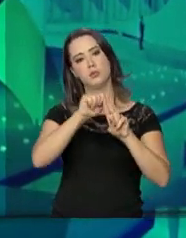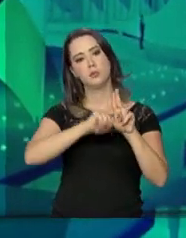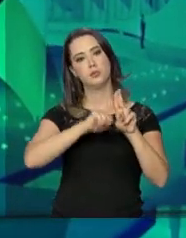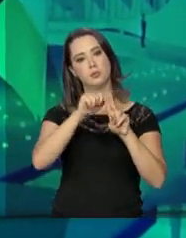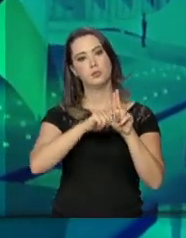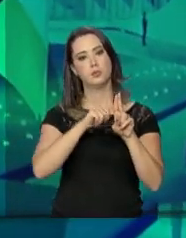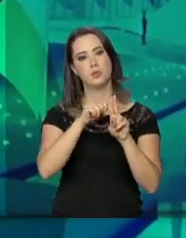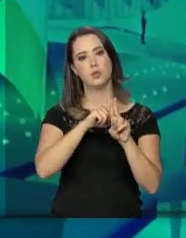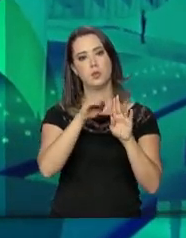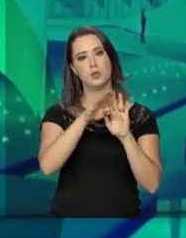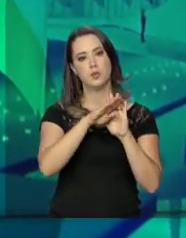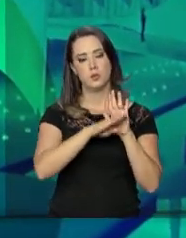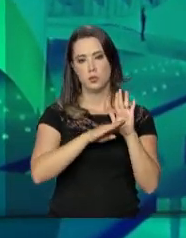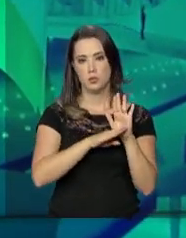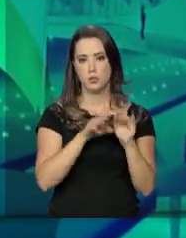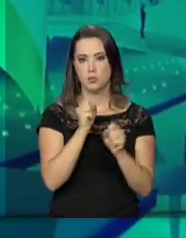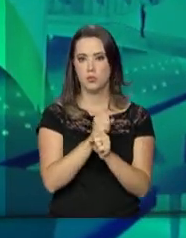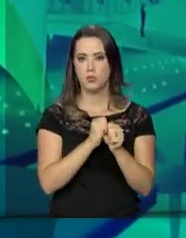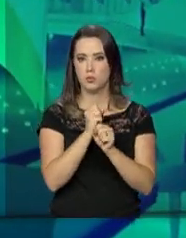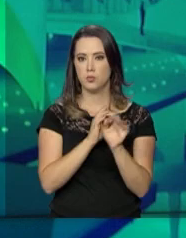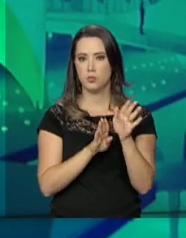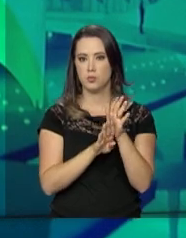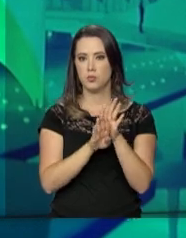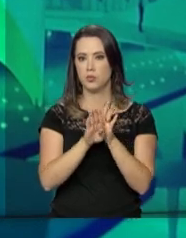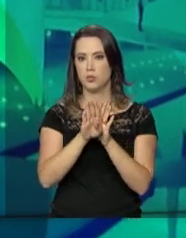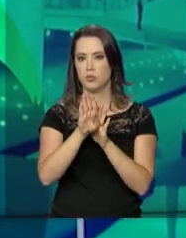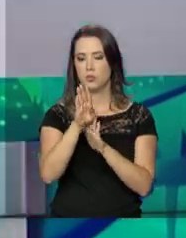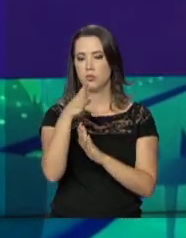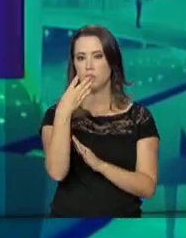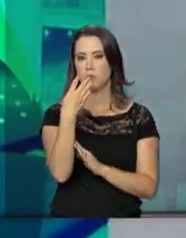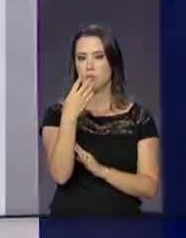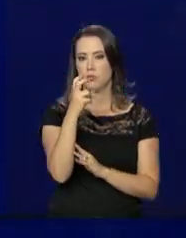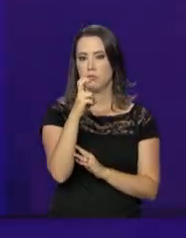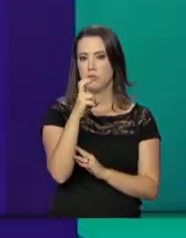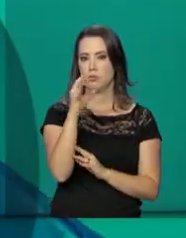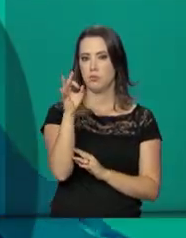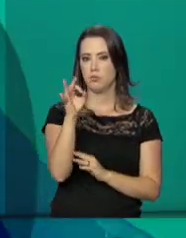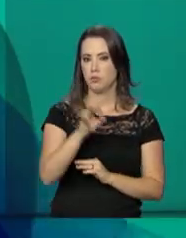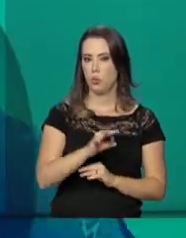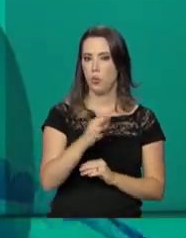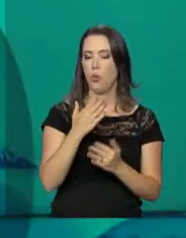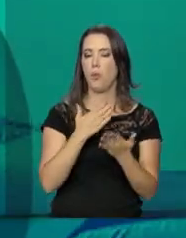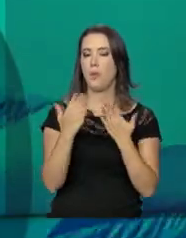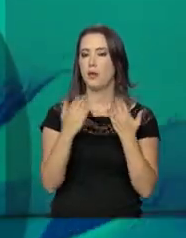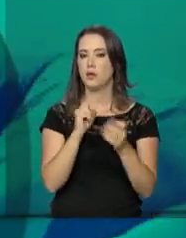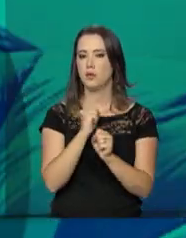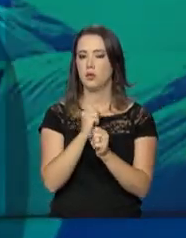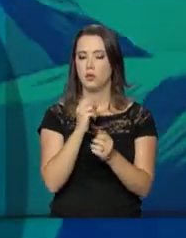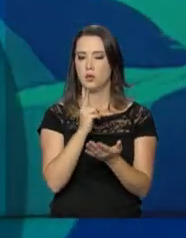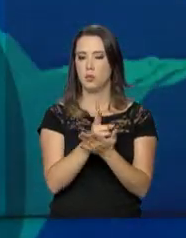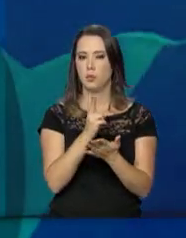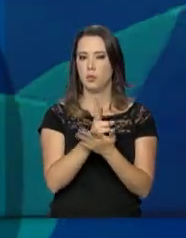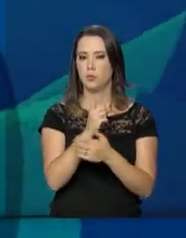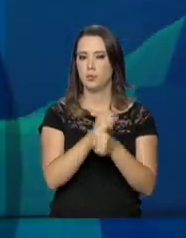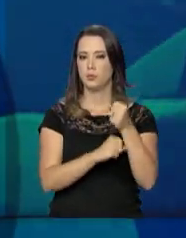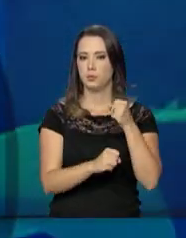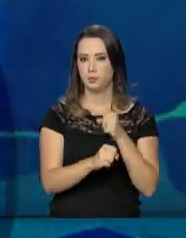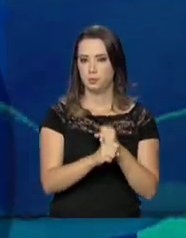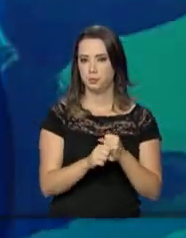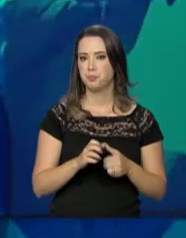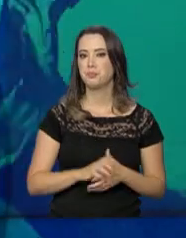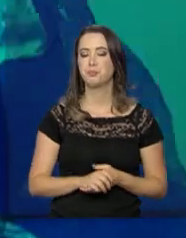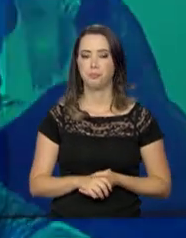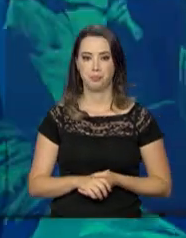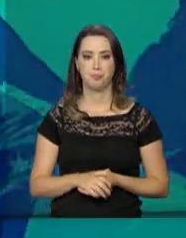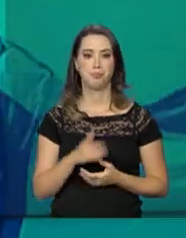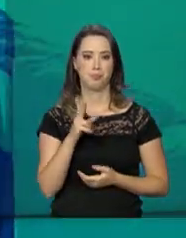Pecuário 2018-2019 cresceram 45% em relação ao mesmo período da safra passada.